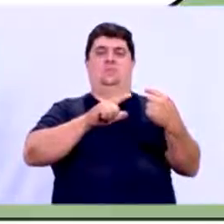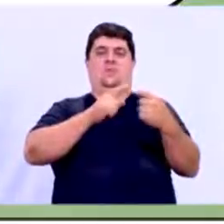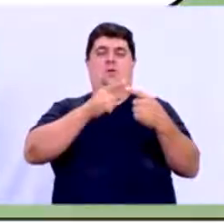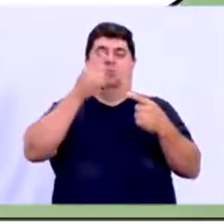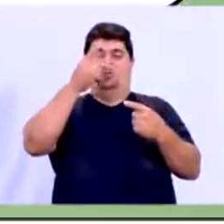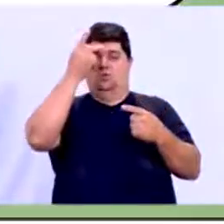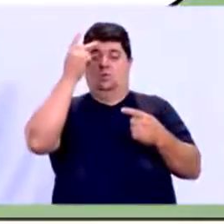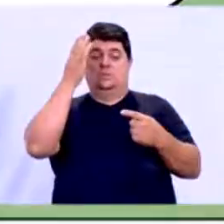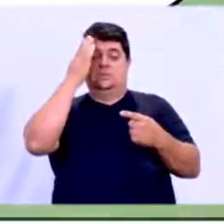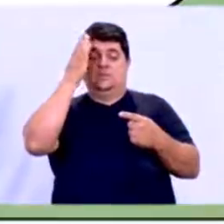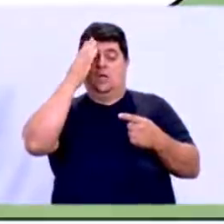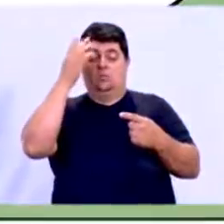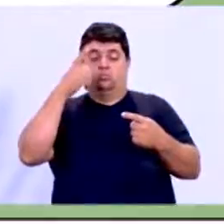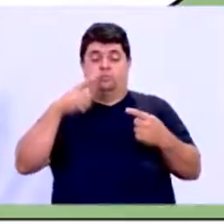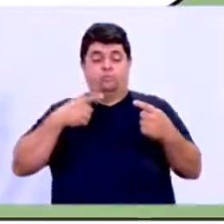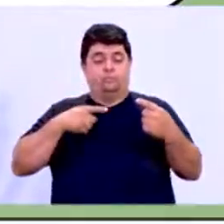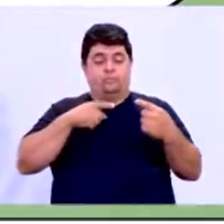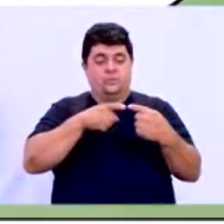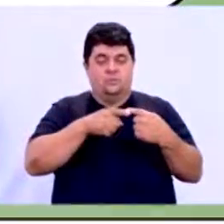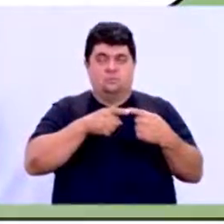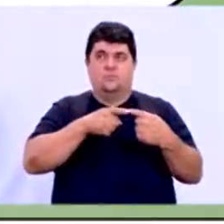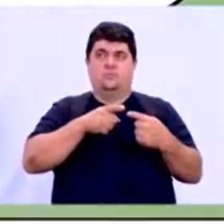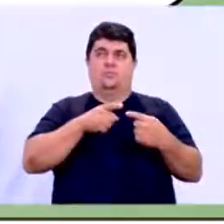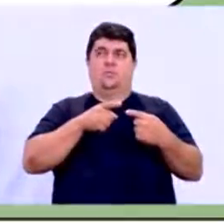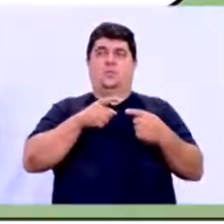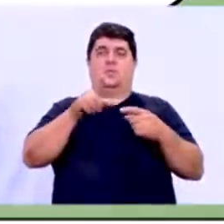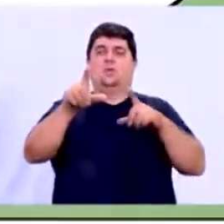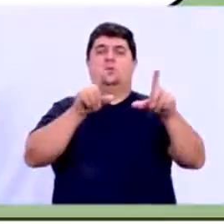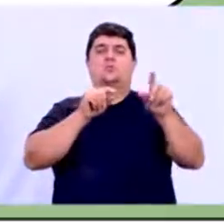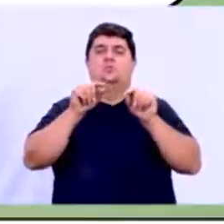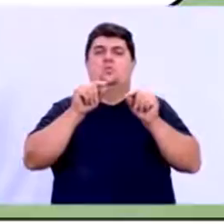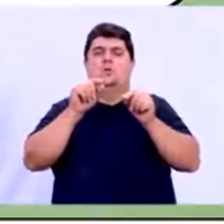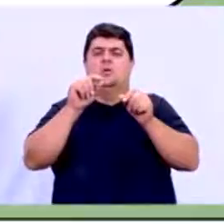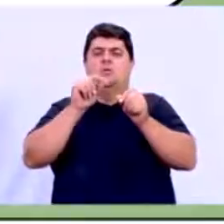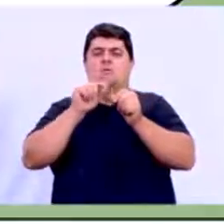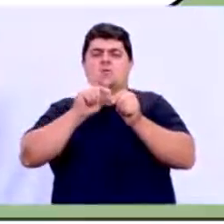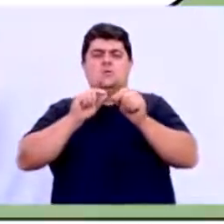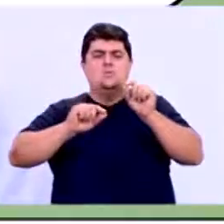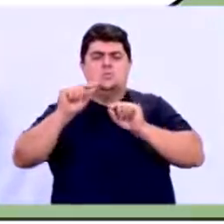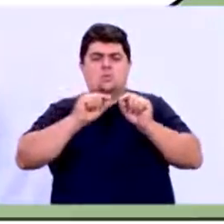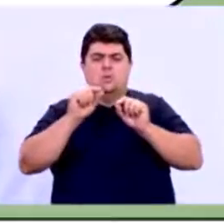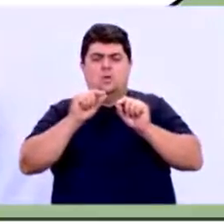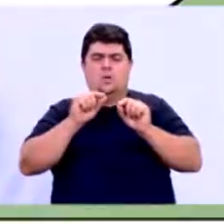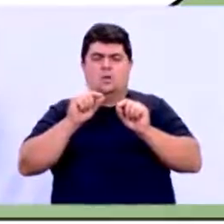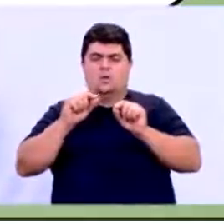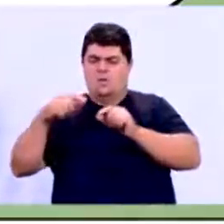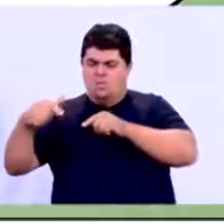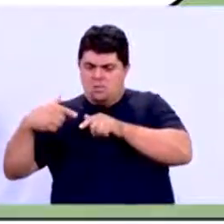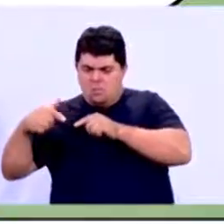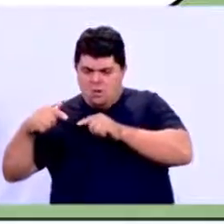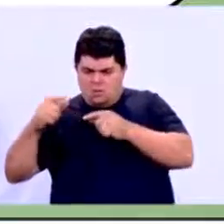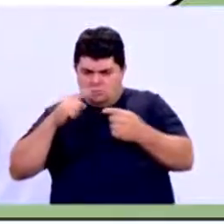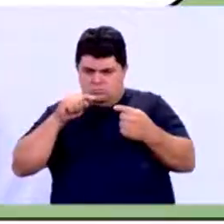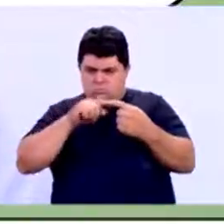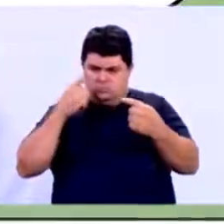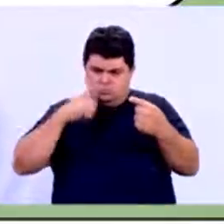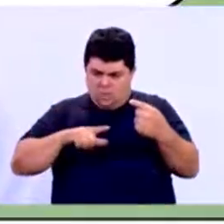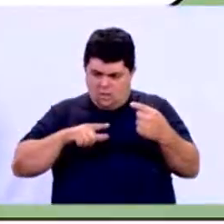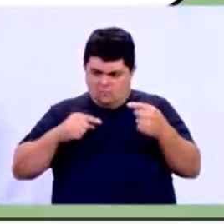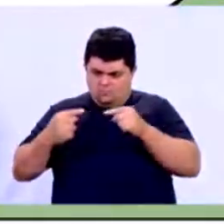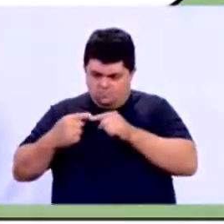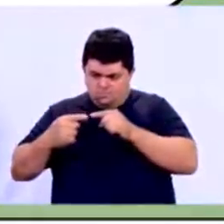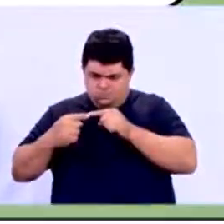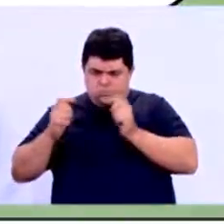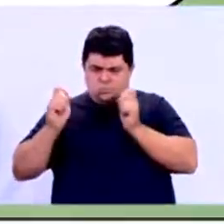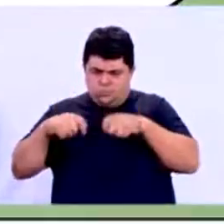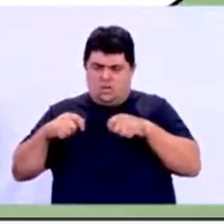certo? Definição de ações necessárias para atingir o objetivo, né? Quais são as